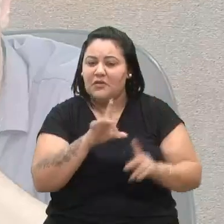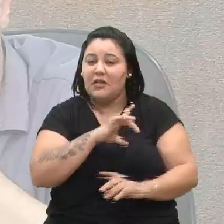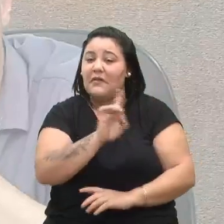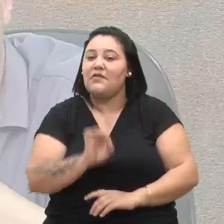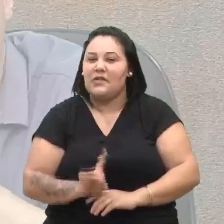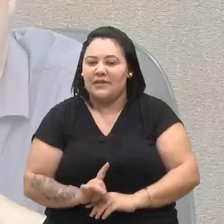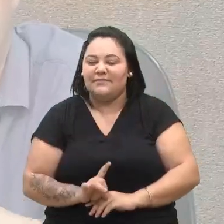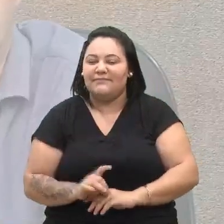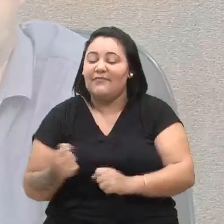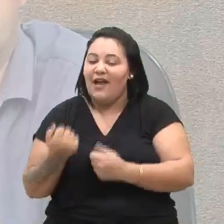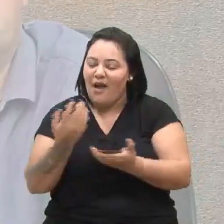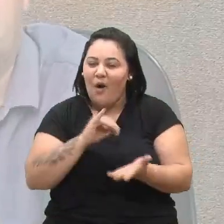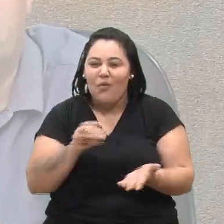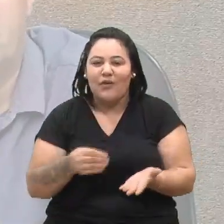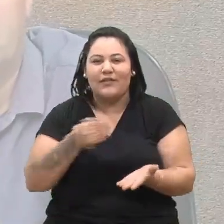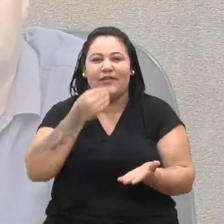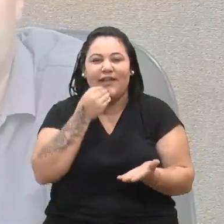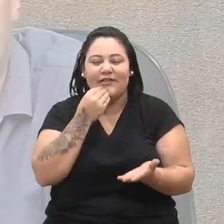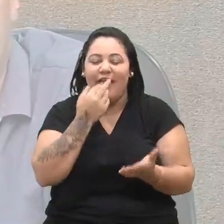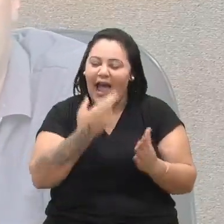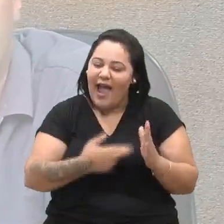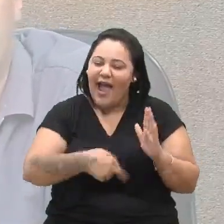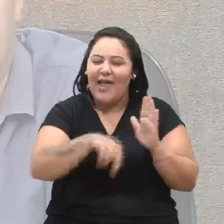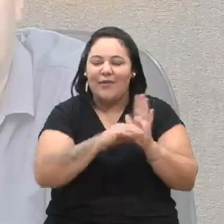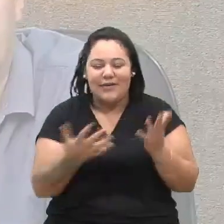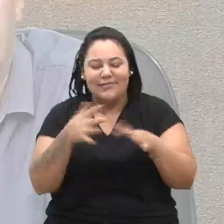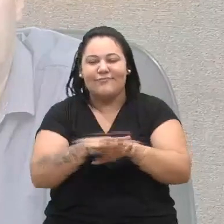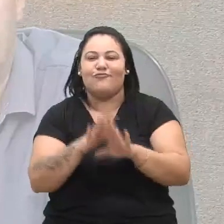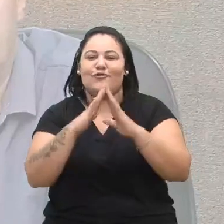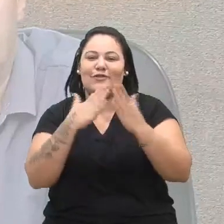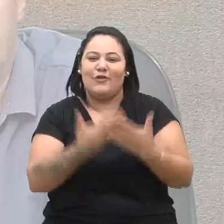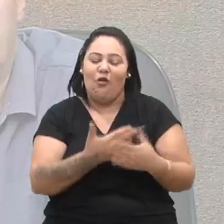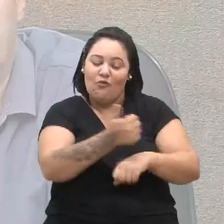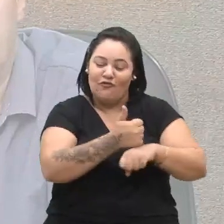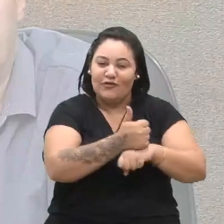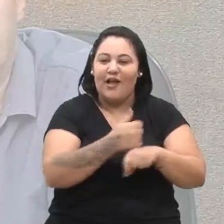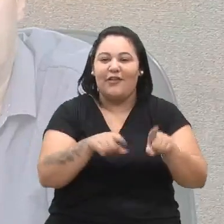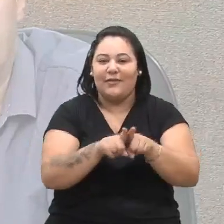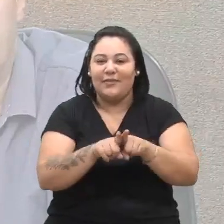oferecendo oportunidades na habilitação, reabilitação, inclusão escolar, profissional e